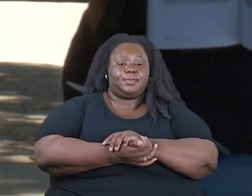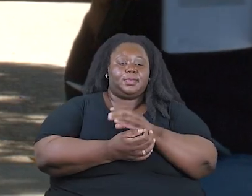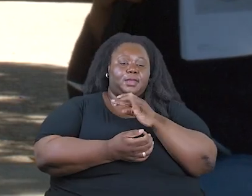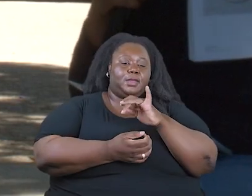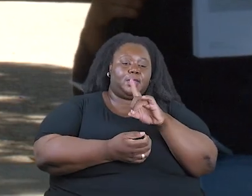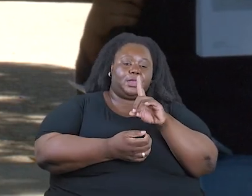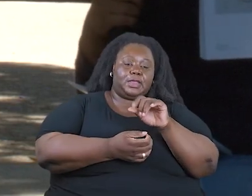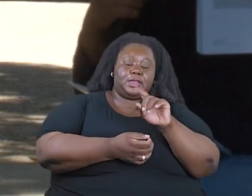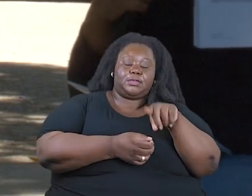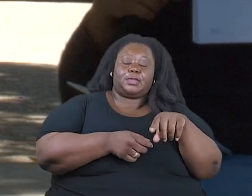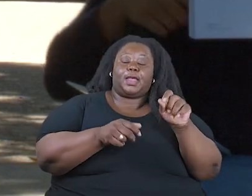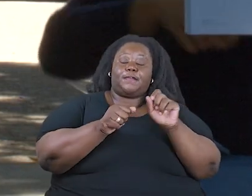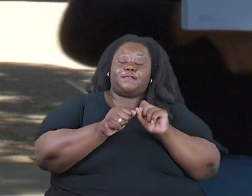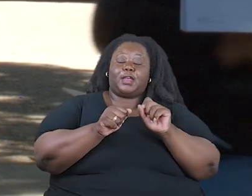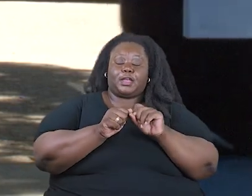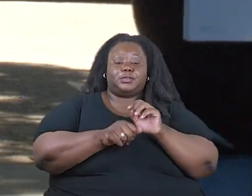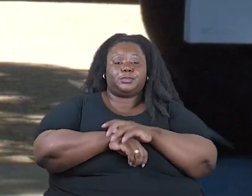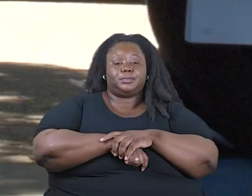por exemplo, foi